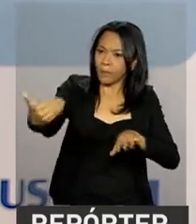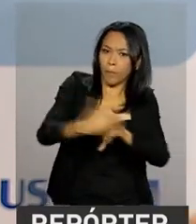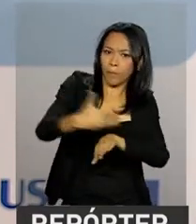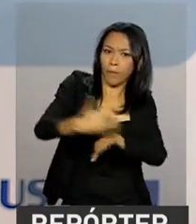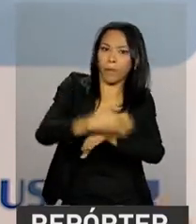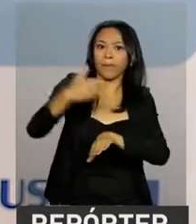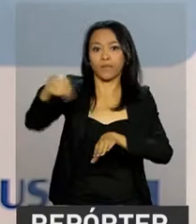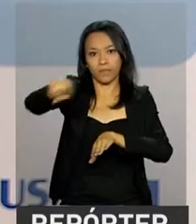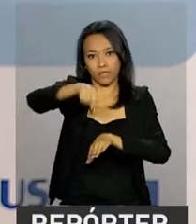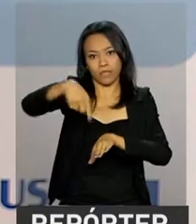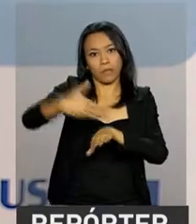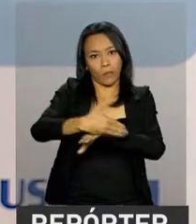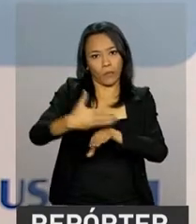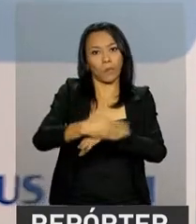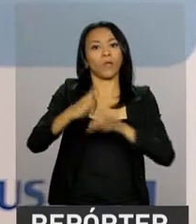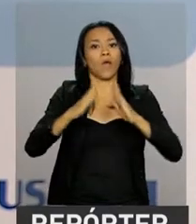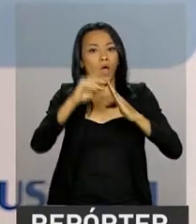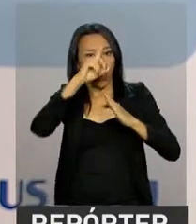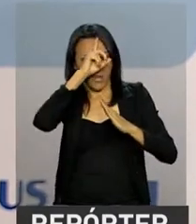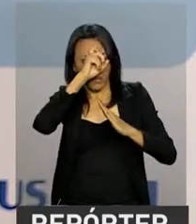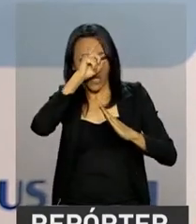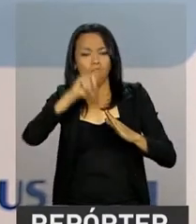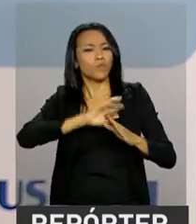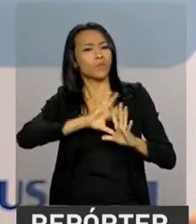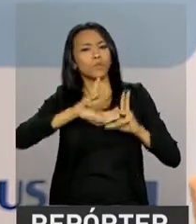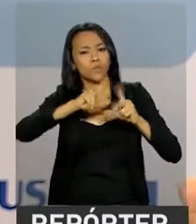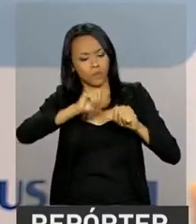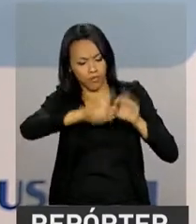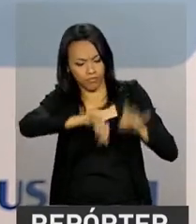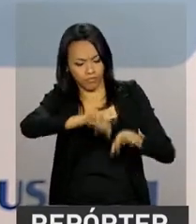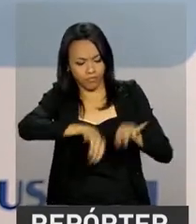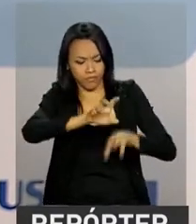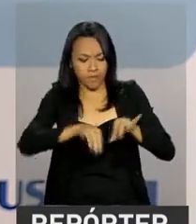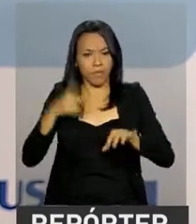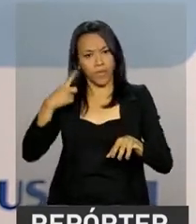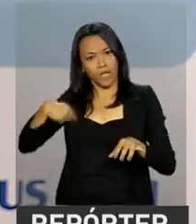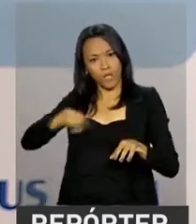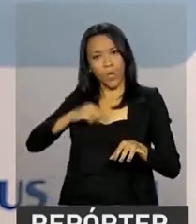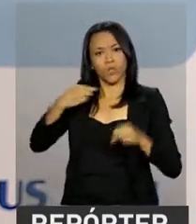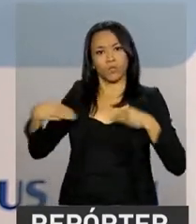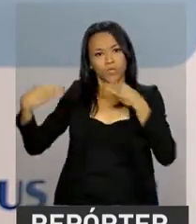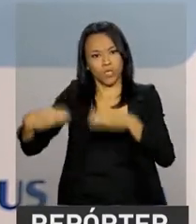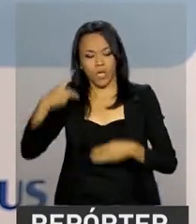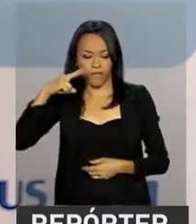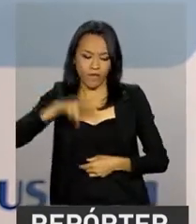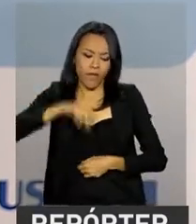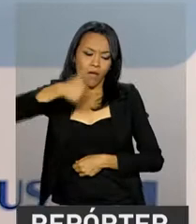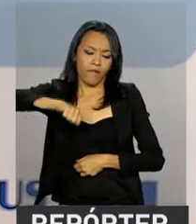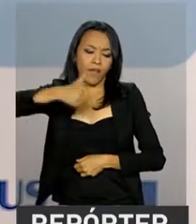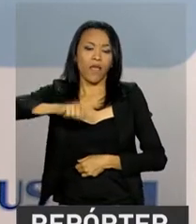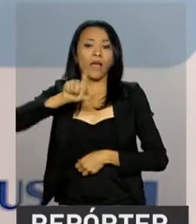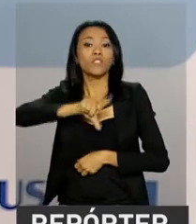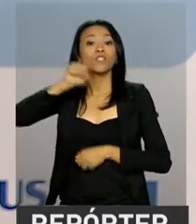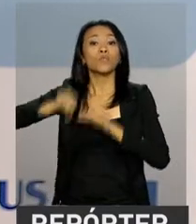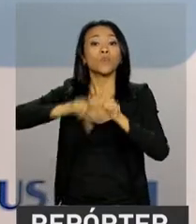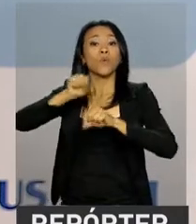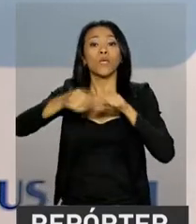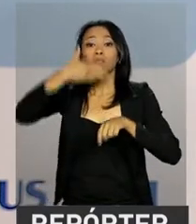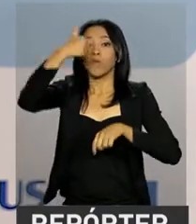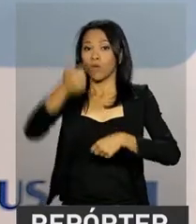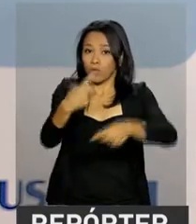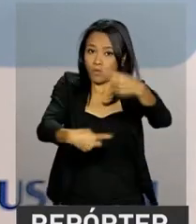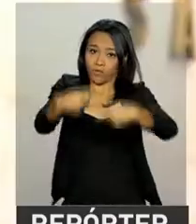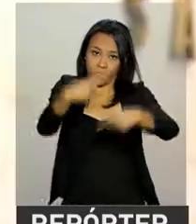disponível para que nós possamos avaliar isso essas ações e definimos as melhores políticas de saúde pública que o